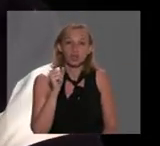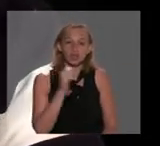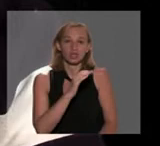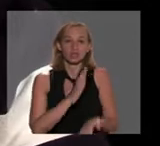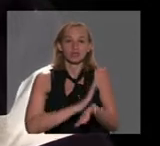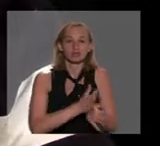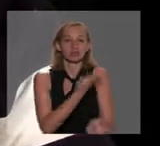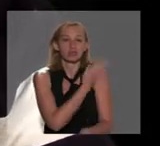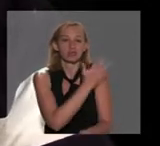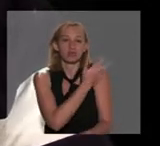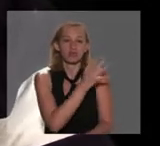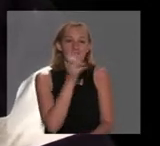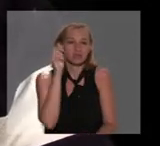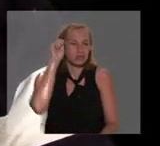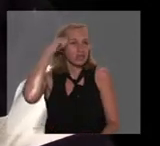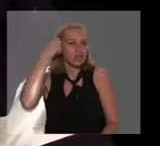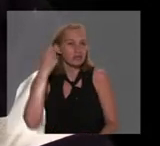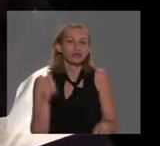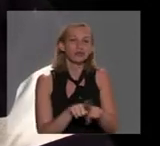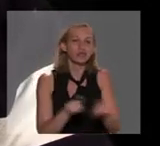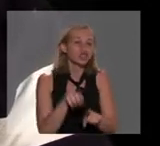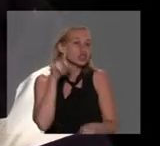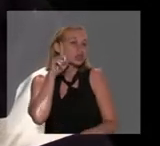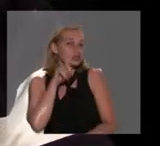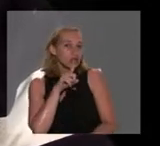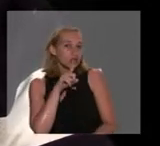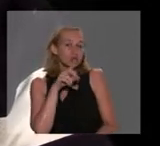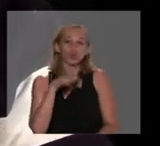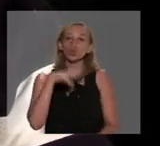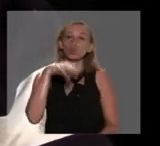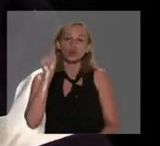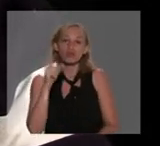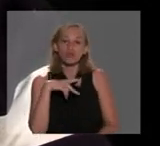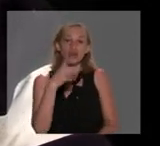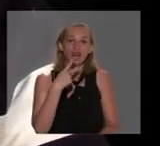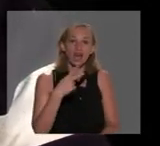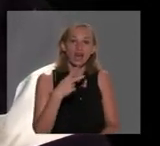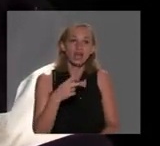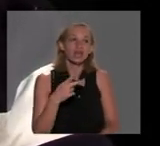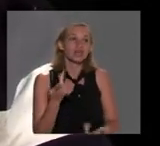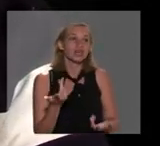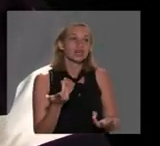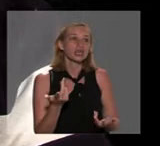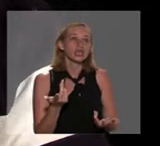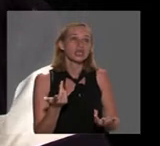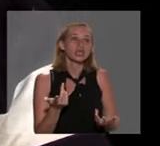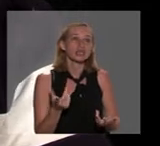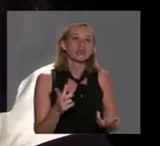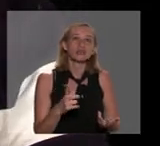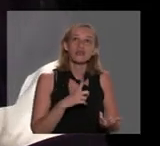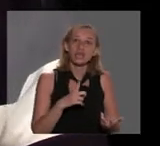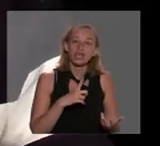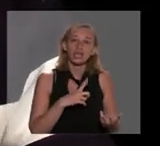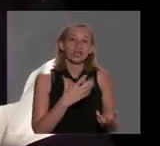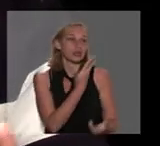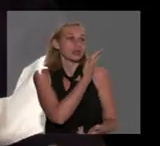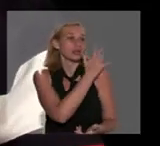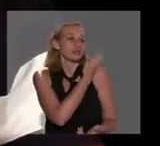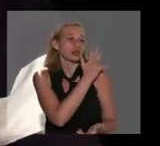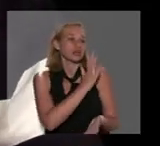Unidos, nunca se negaria que os americanos prenderiam, que os americanos do Ku Klux